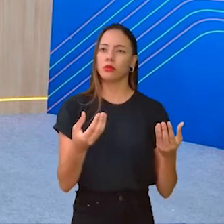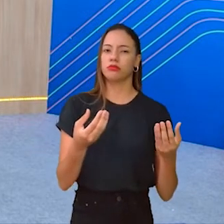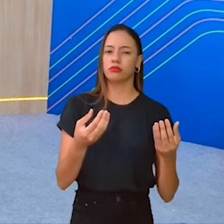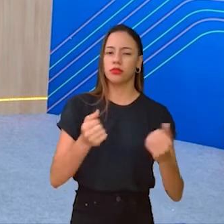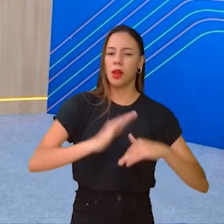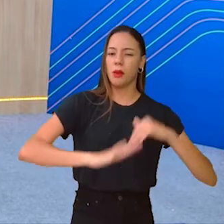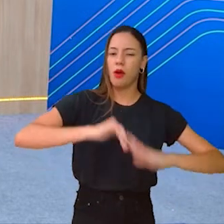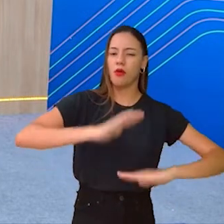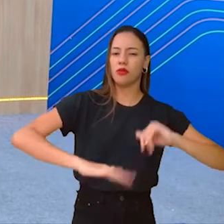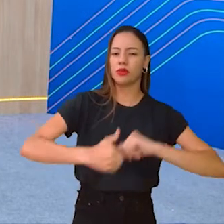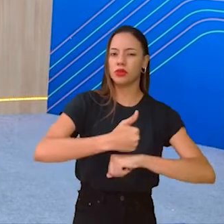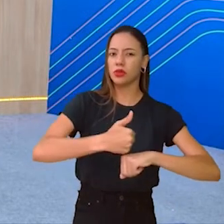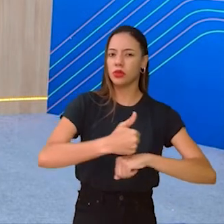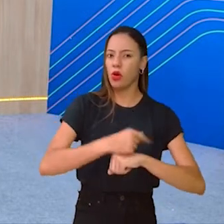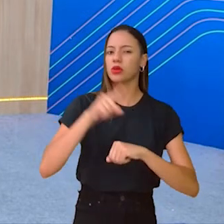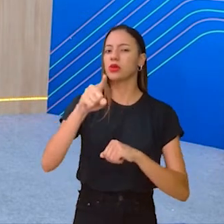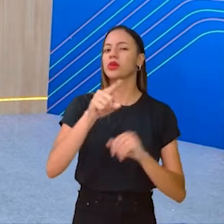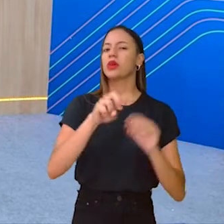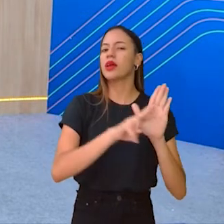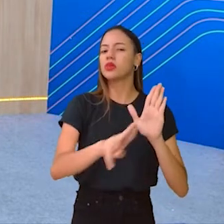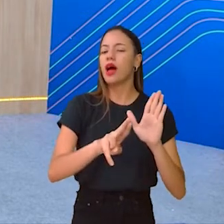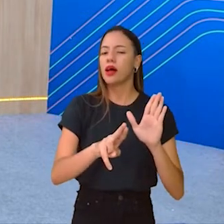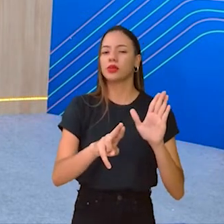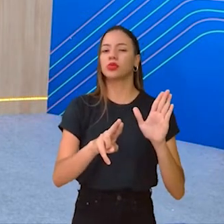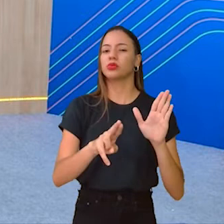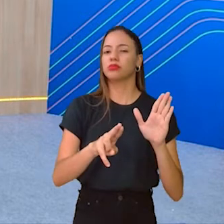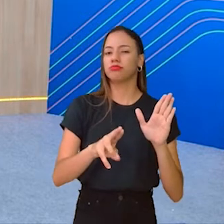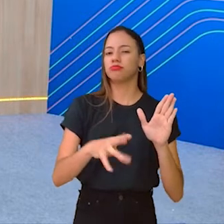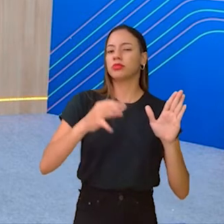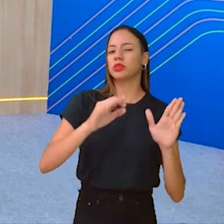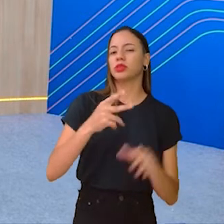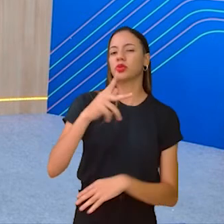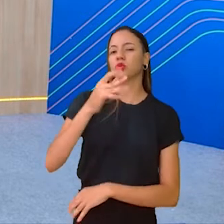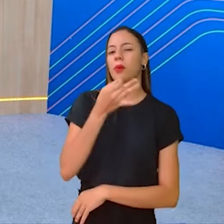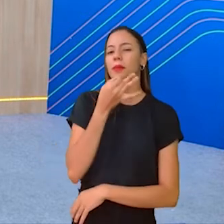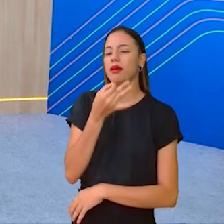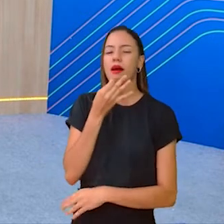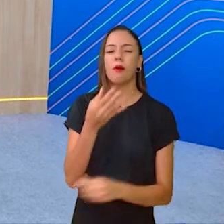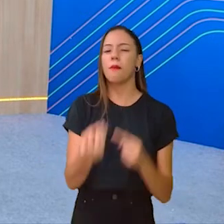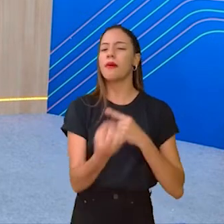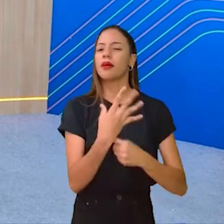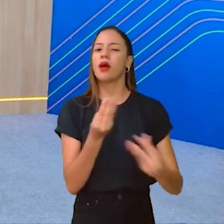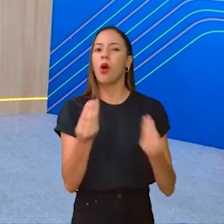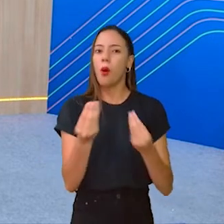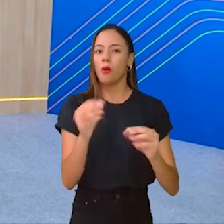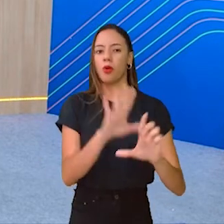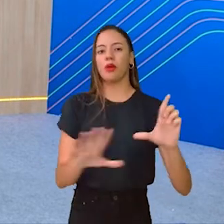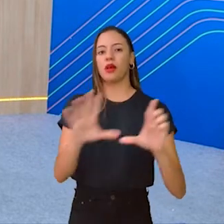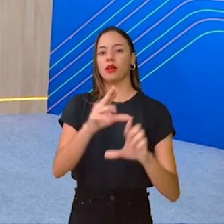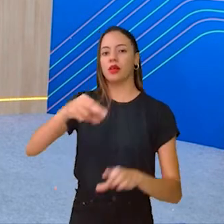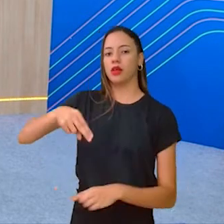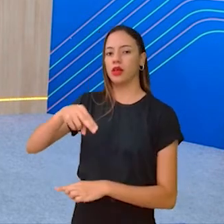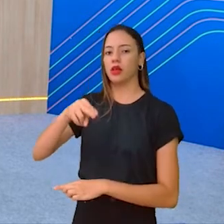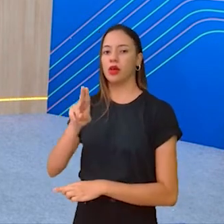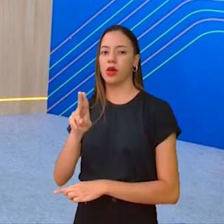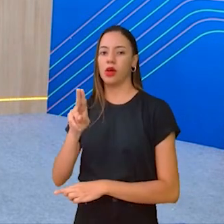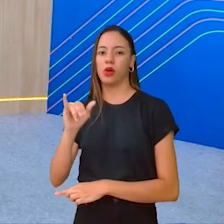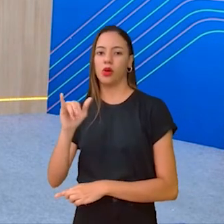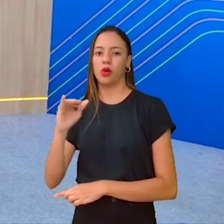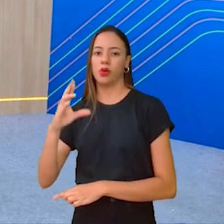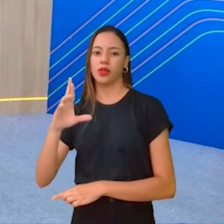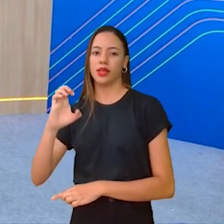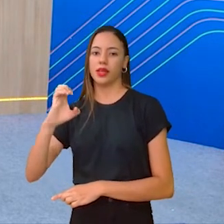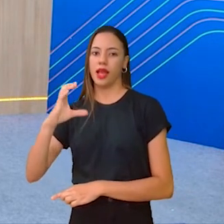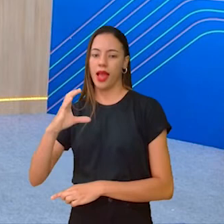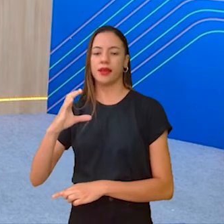teu resultado, a tua impressão sobre, né? E aí manda para a gente pela plataforma da Unirec, né? Novos componentes, projeto